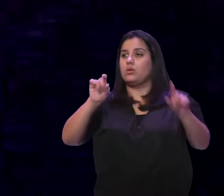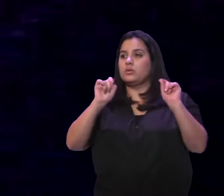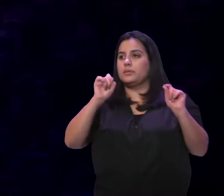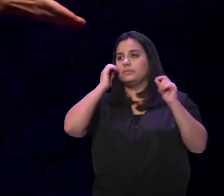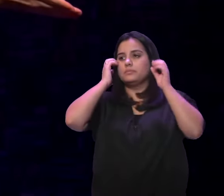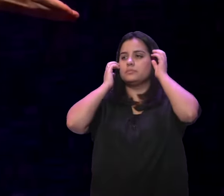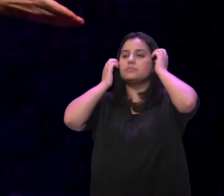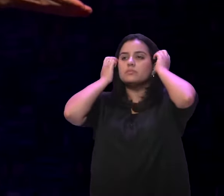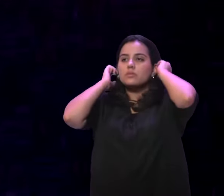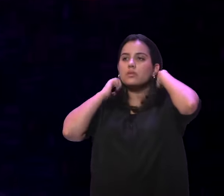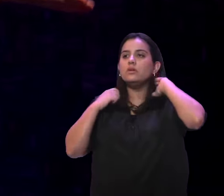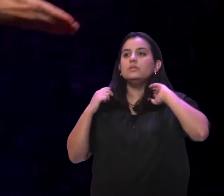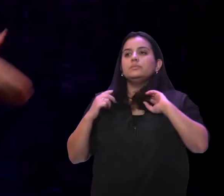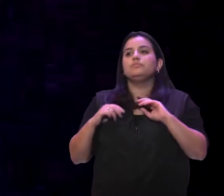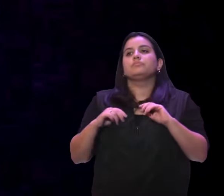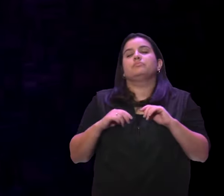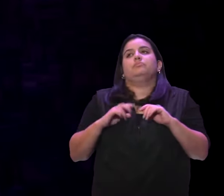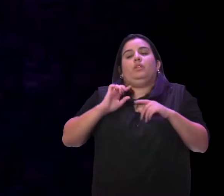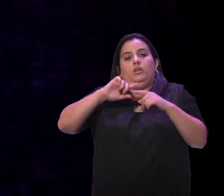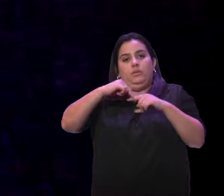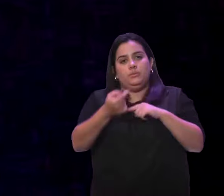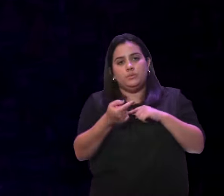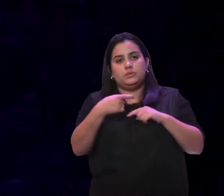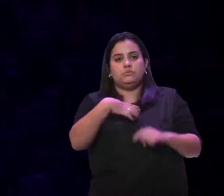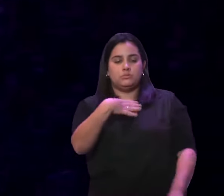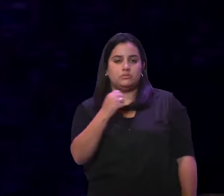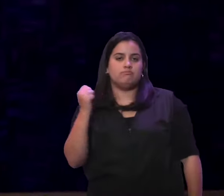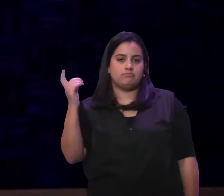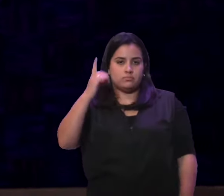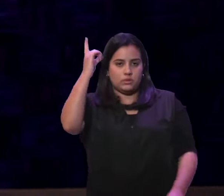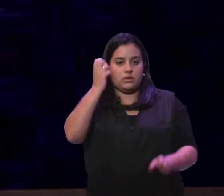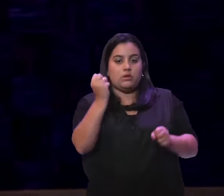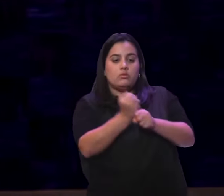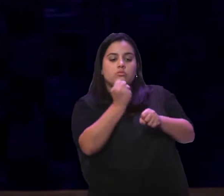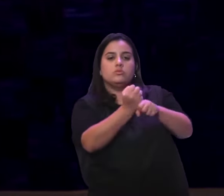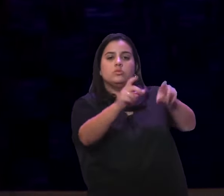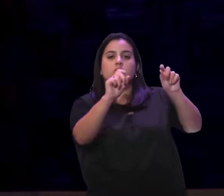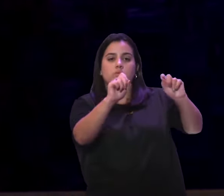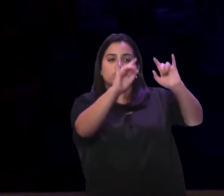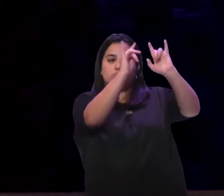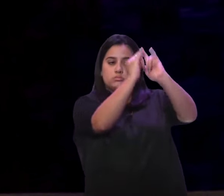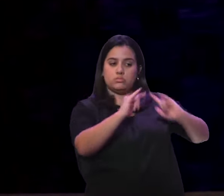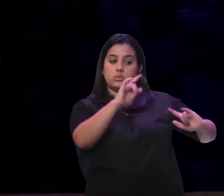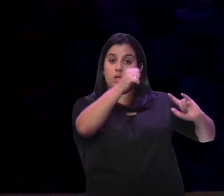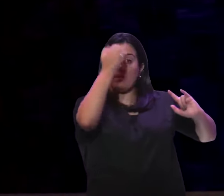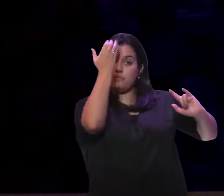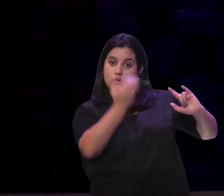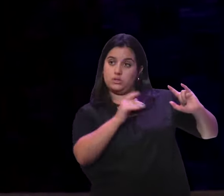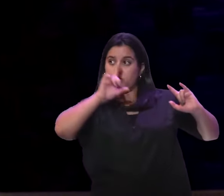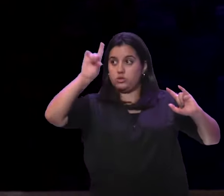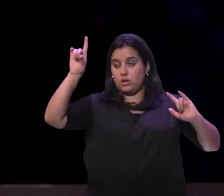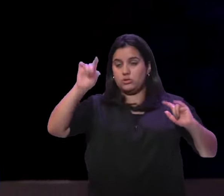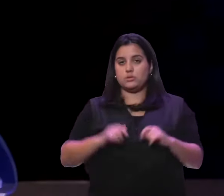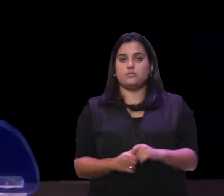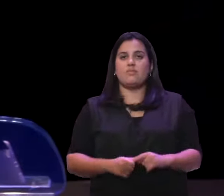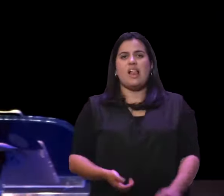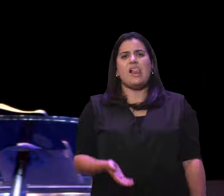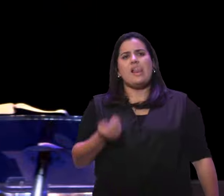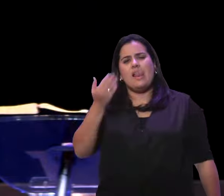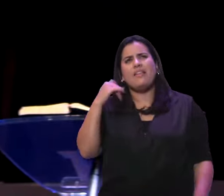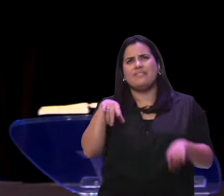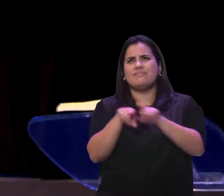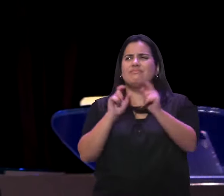depois que o filho de Davi construiu o templo, representava a presença de Deus na terra. Na época de Davi ainda